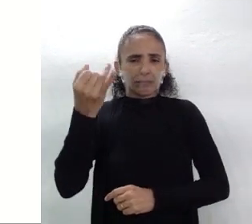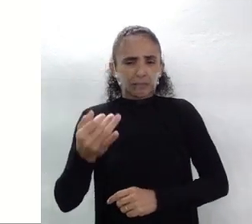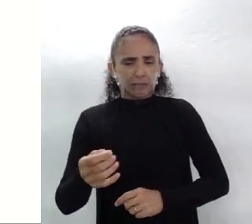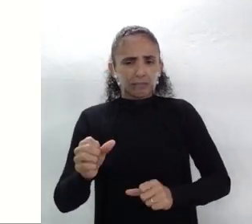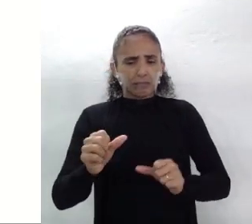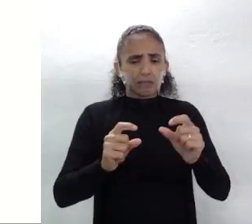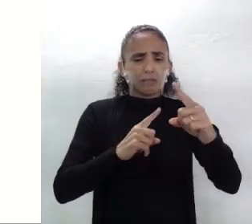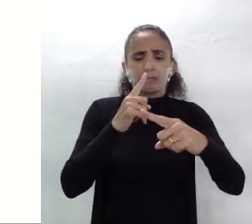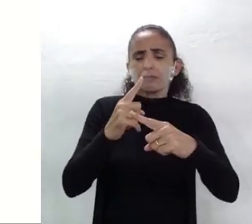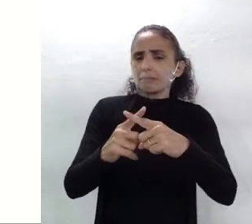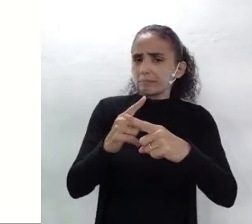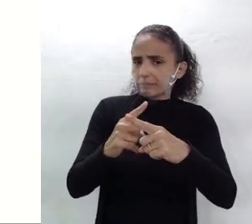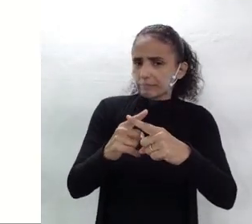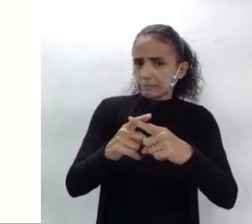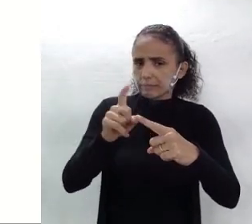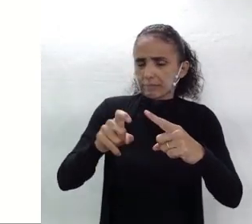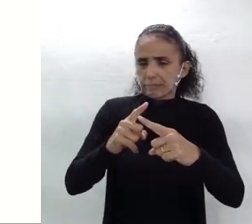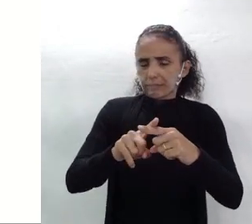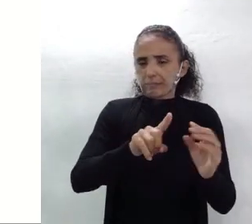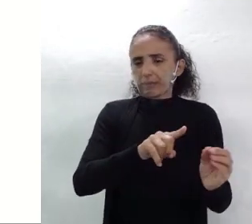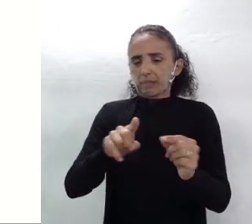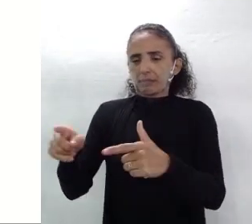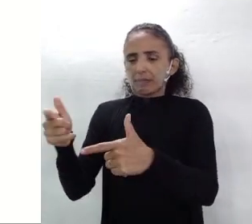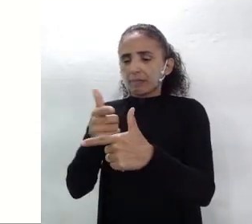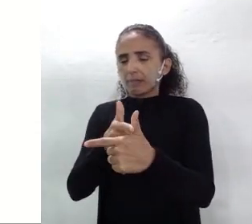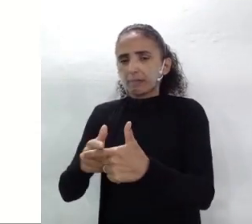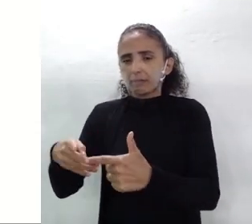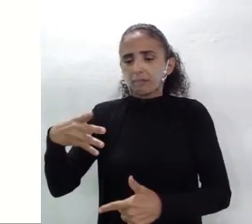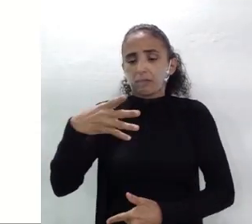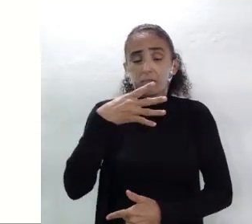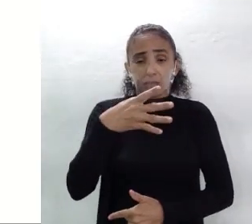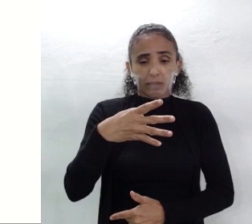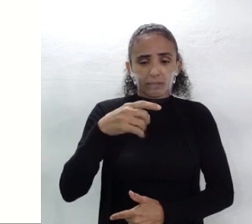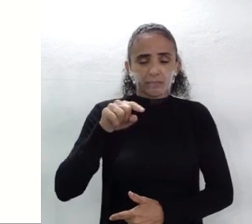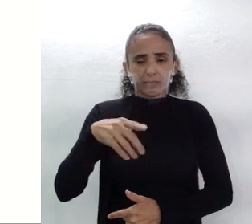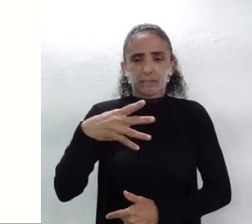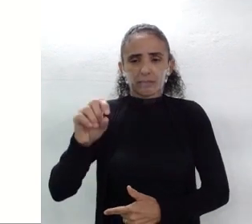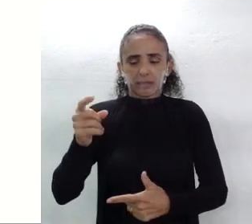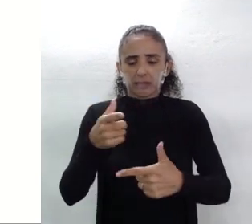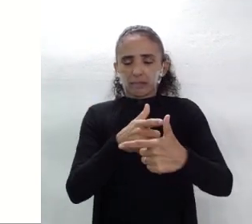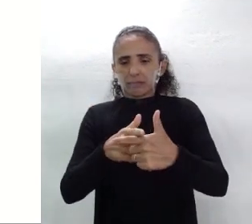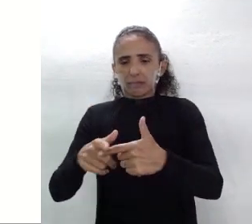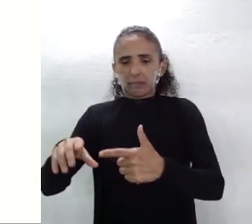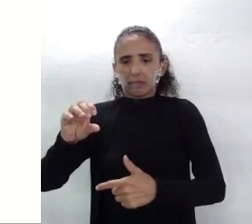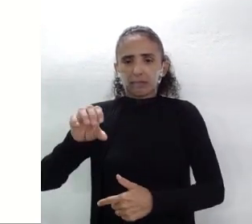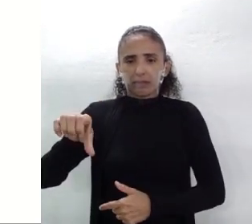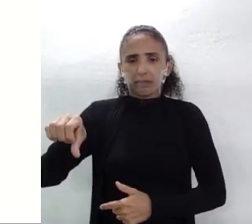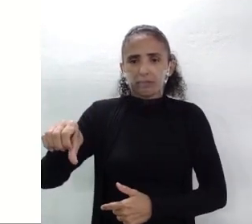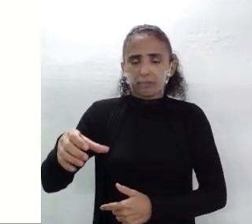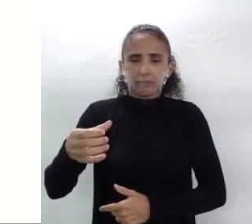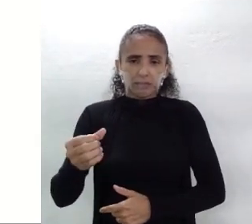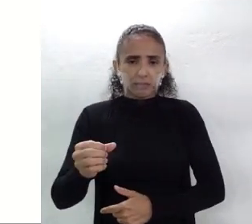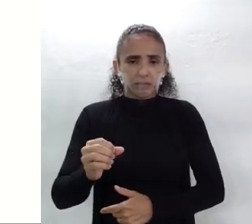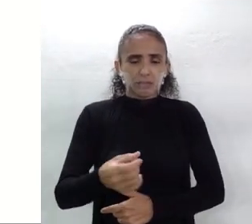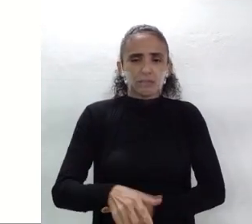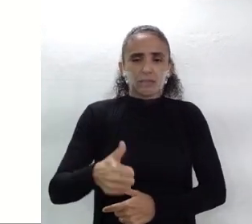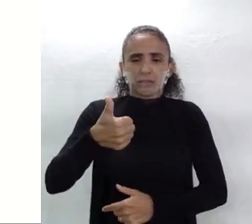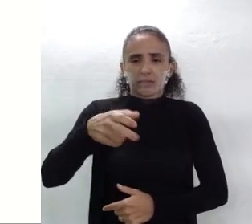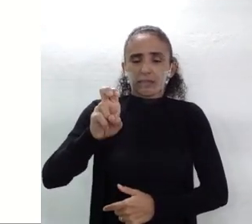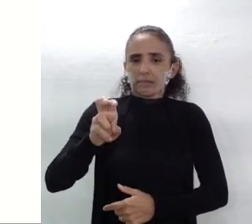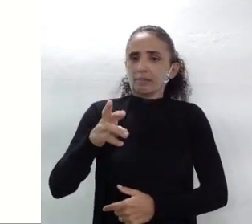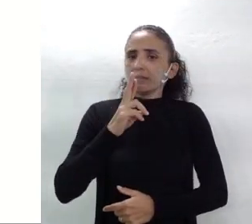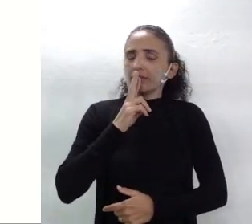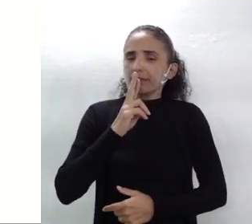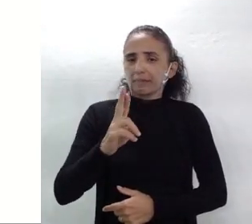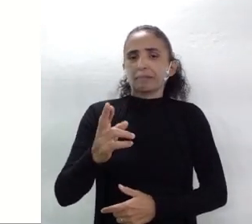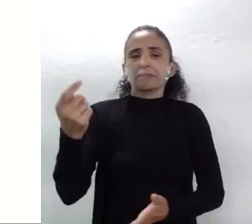multiplicando. Então, passa dividindo. 4,40 dividido por 0,96 vai ser o valor de R$15. Então veja